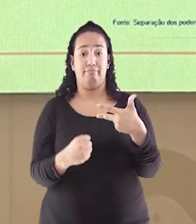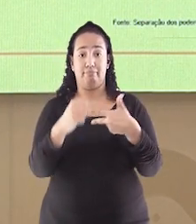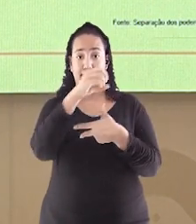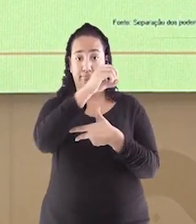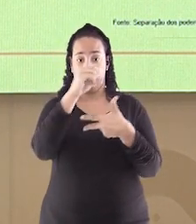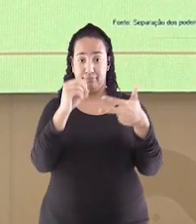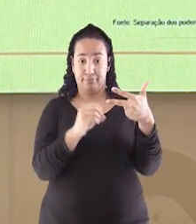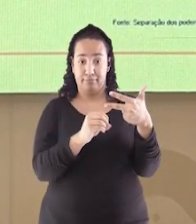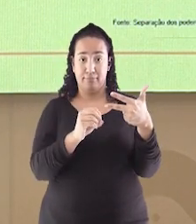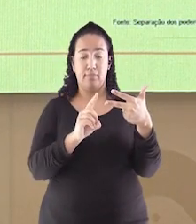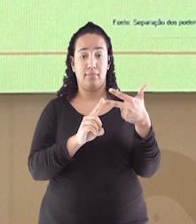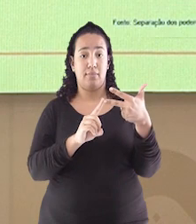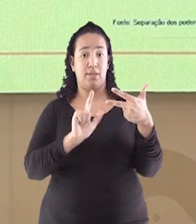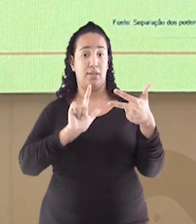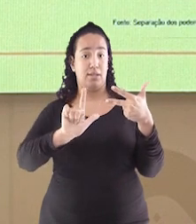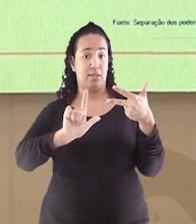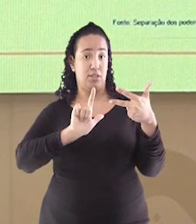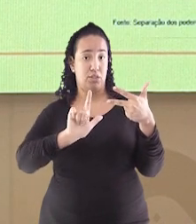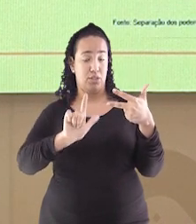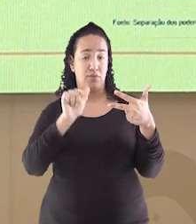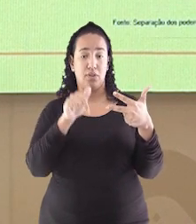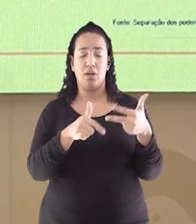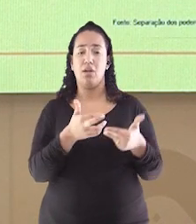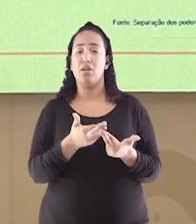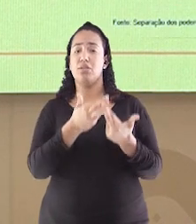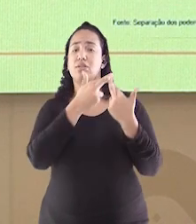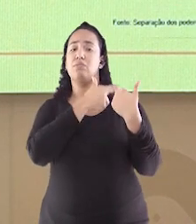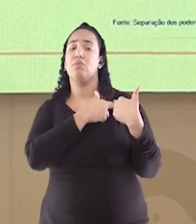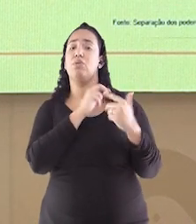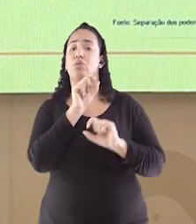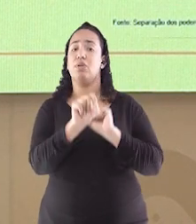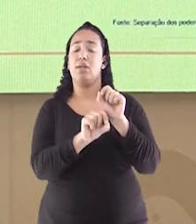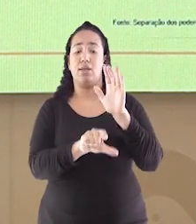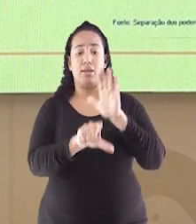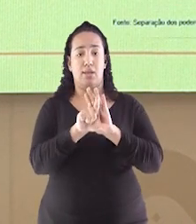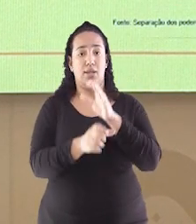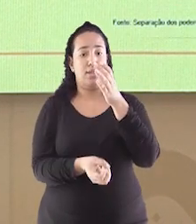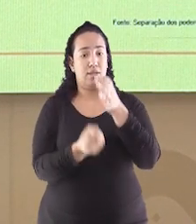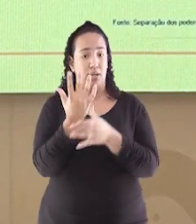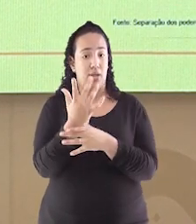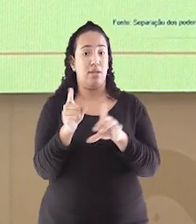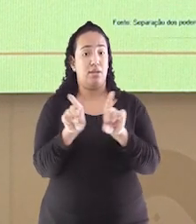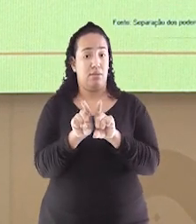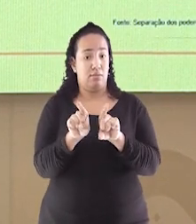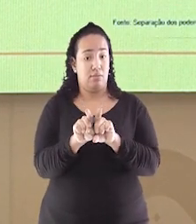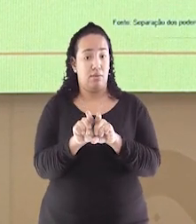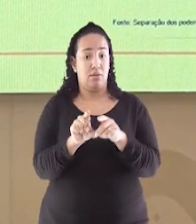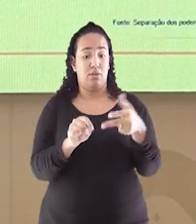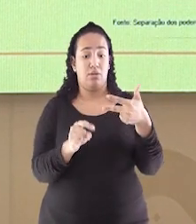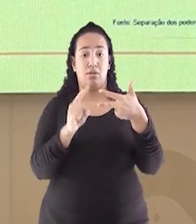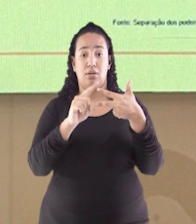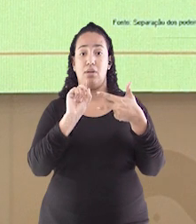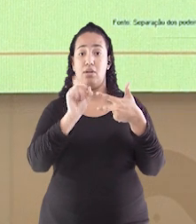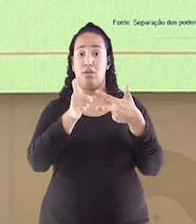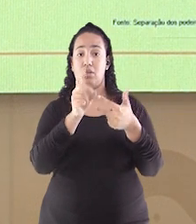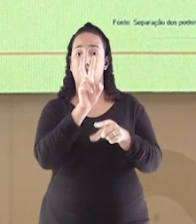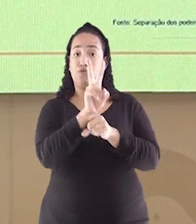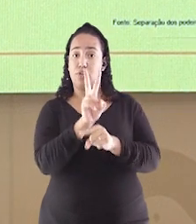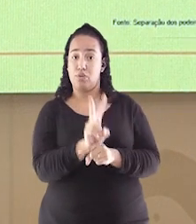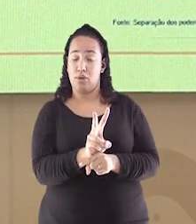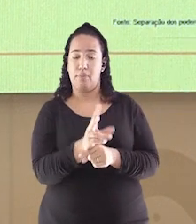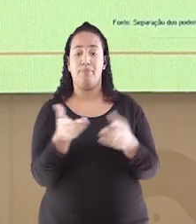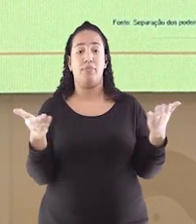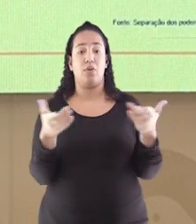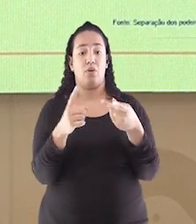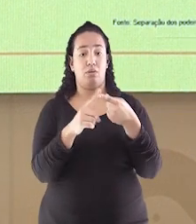poder seria o legislativo. Ele seria responsável por fazer as leis e fiscalizar o poder executivo. Já o